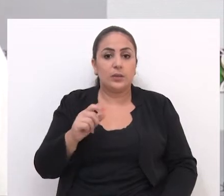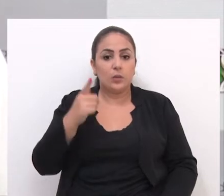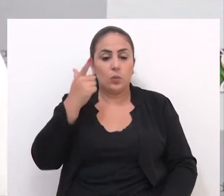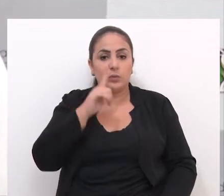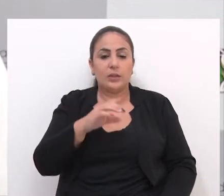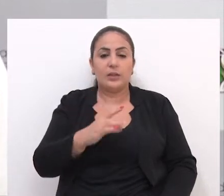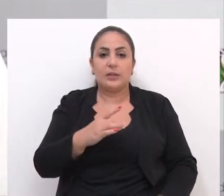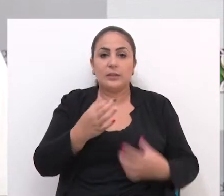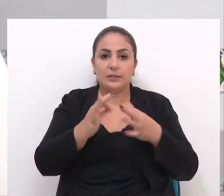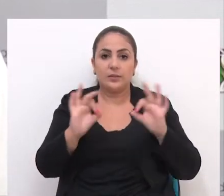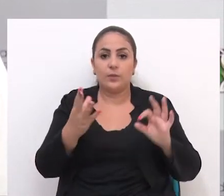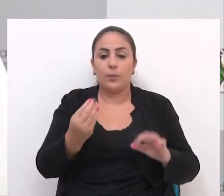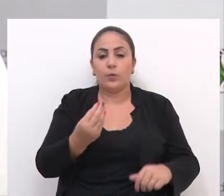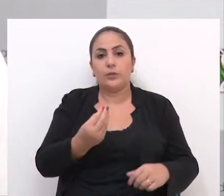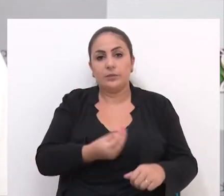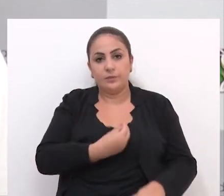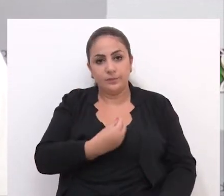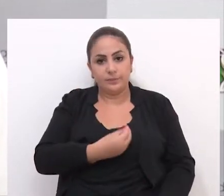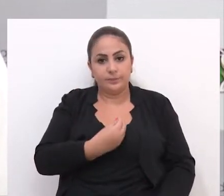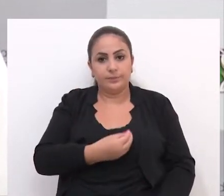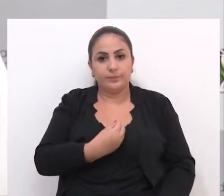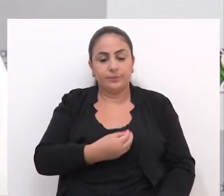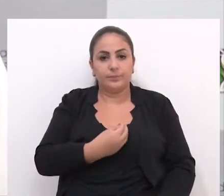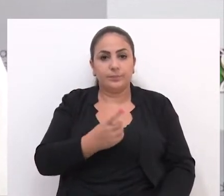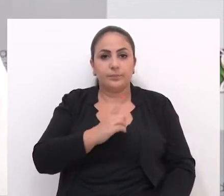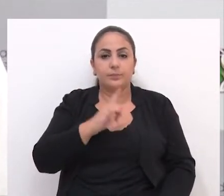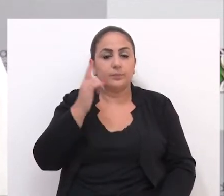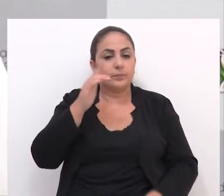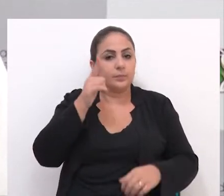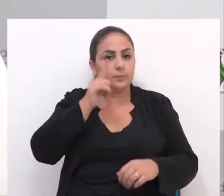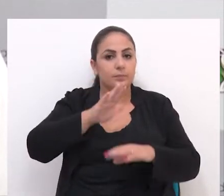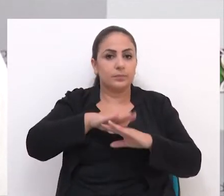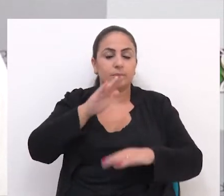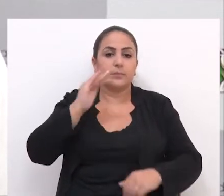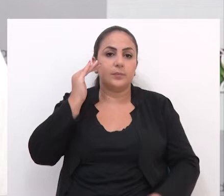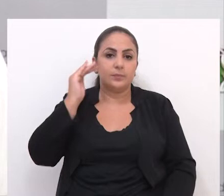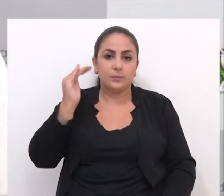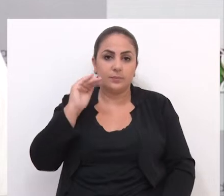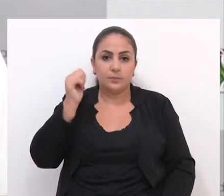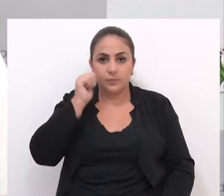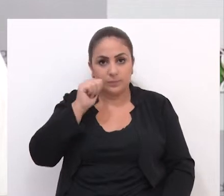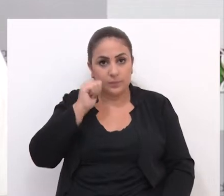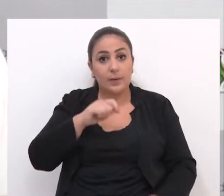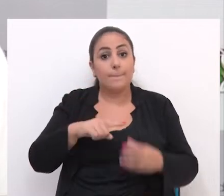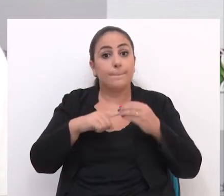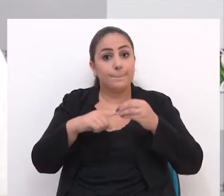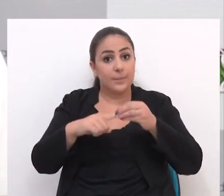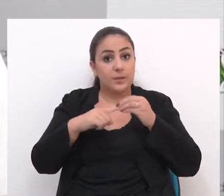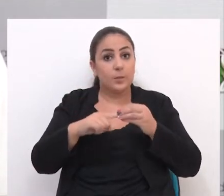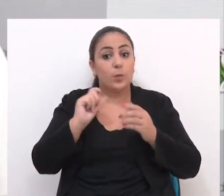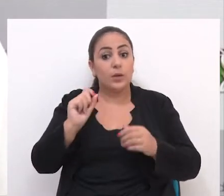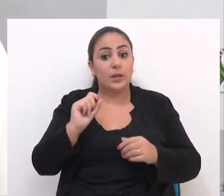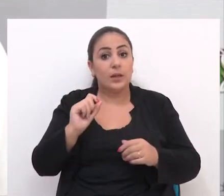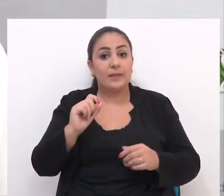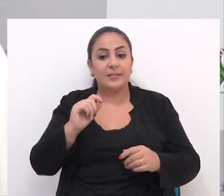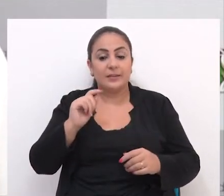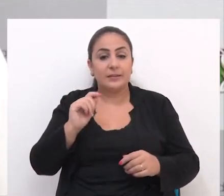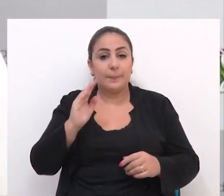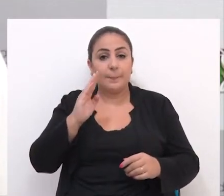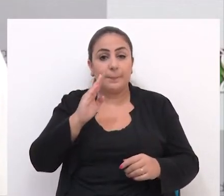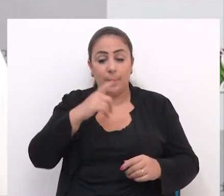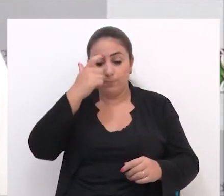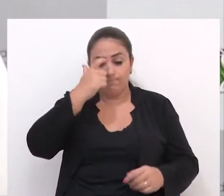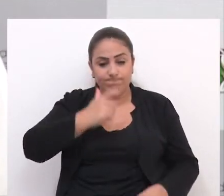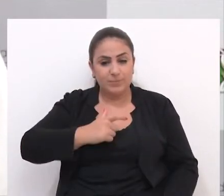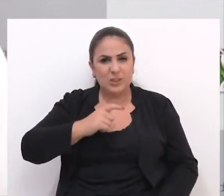que isso vai salvar muitas vidas, né? E vai dar mais tranquilidade às mulheres. E principalmente esses mau